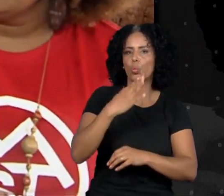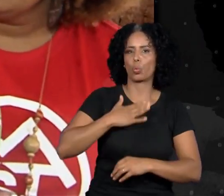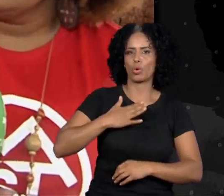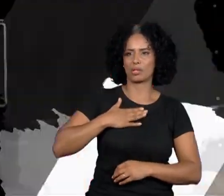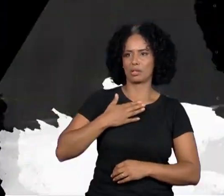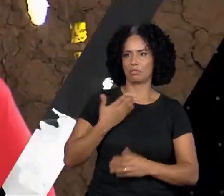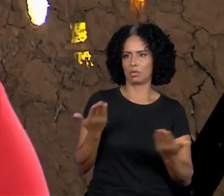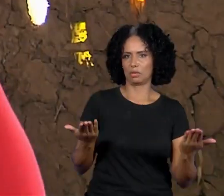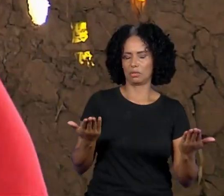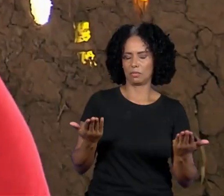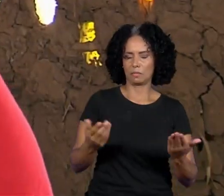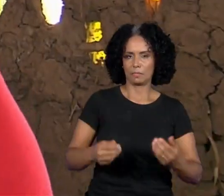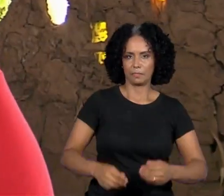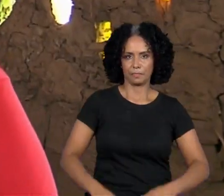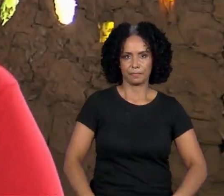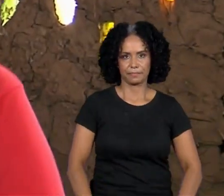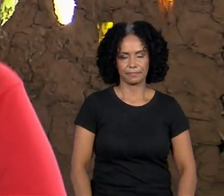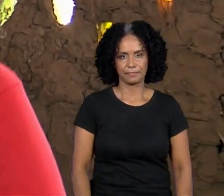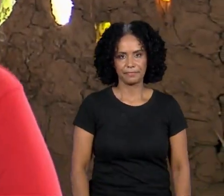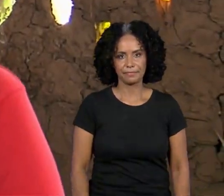tudo.